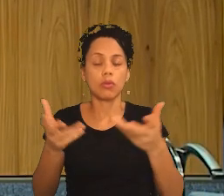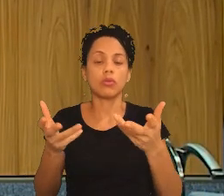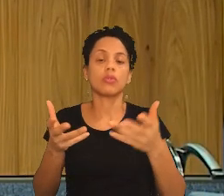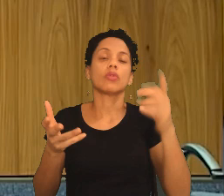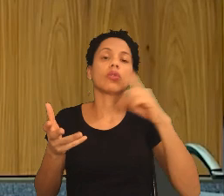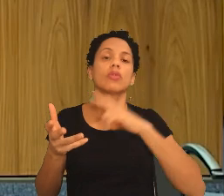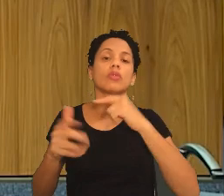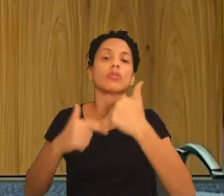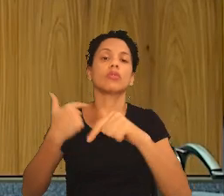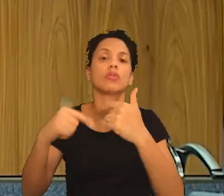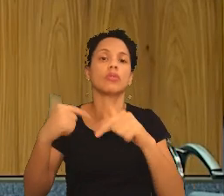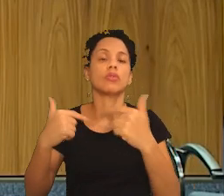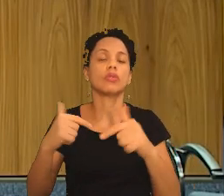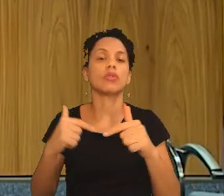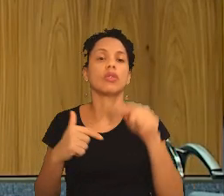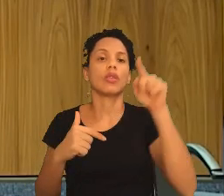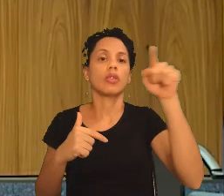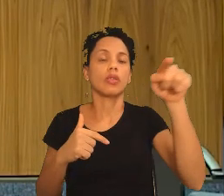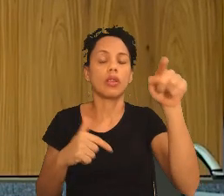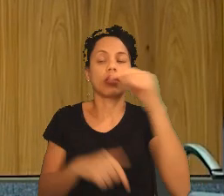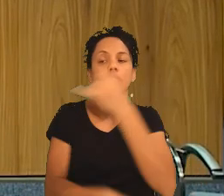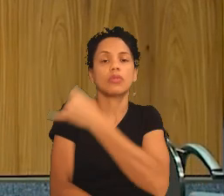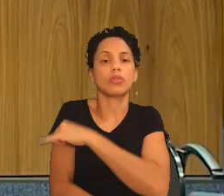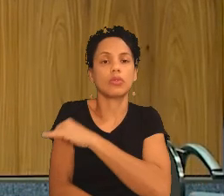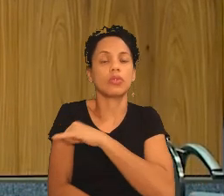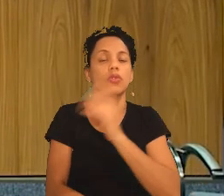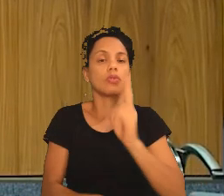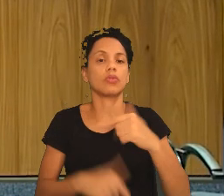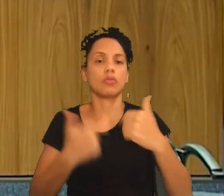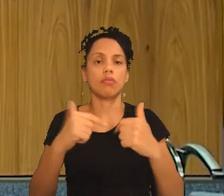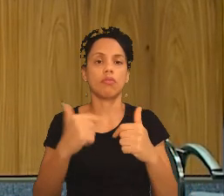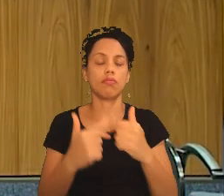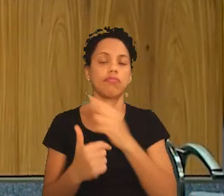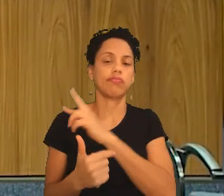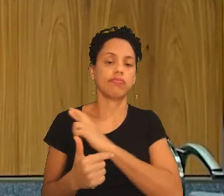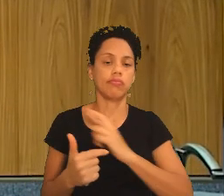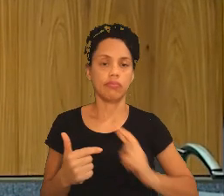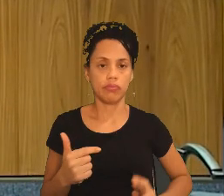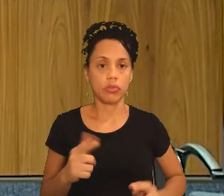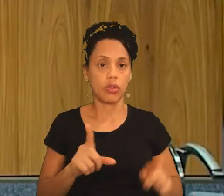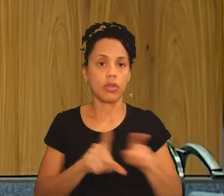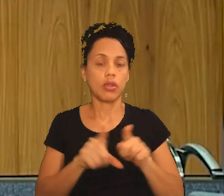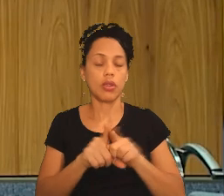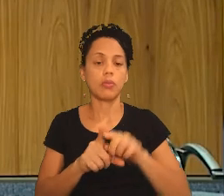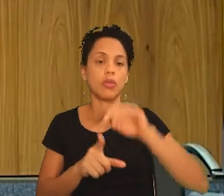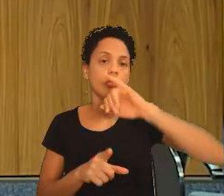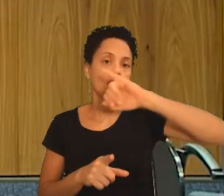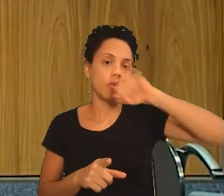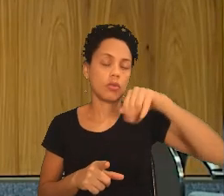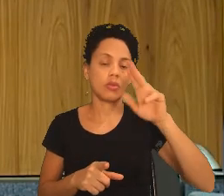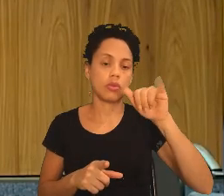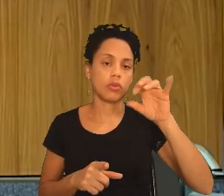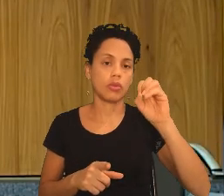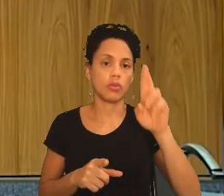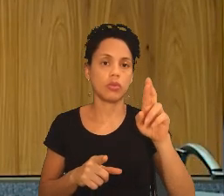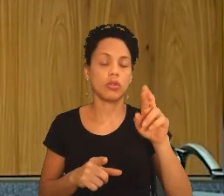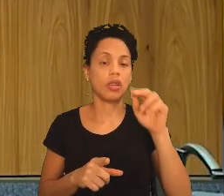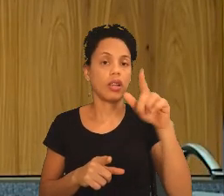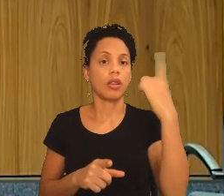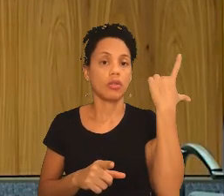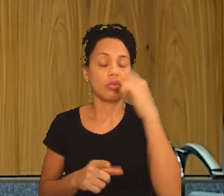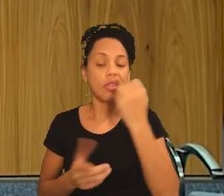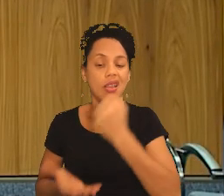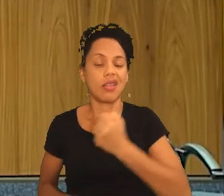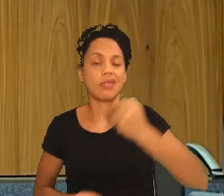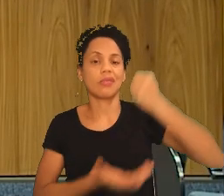dezembro de 2017, atuou na Procuradoria da República no município de Volta Redonda, no estado do Rio de Janeiro. Atualmente está alotado